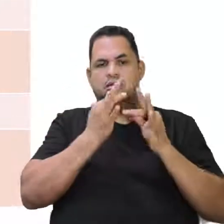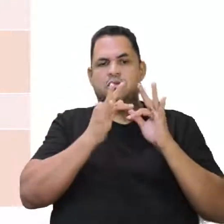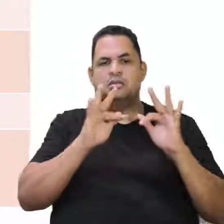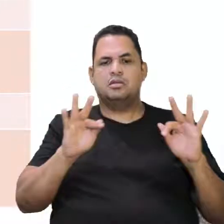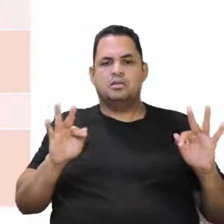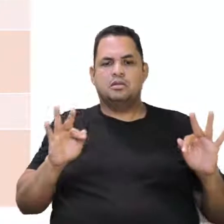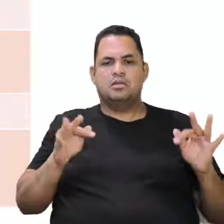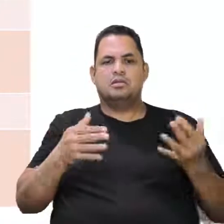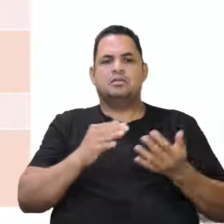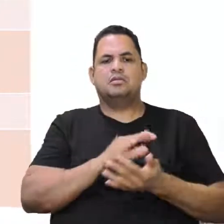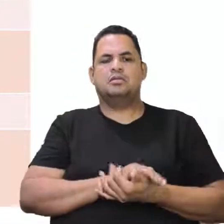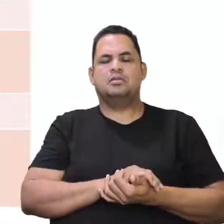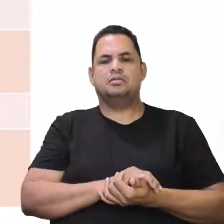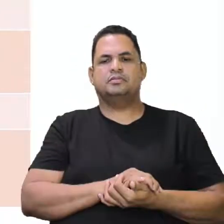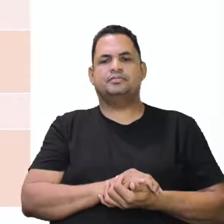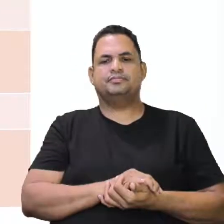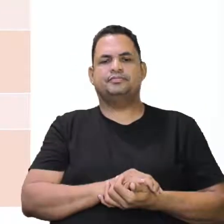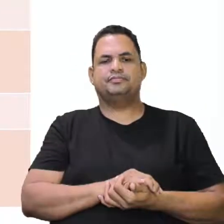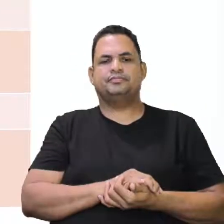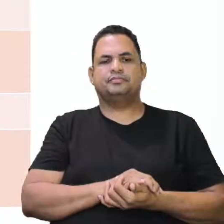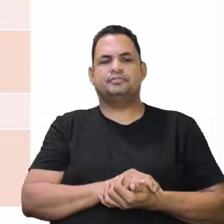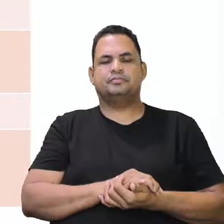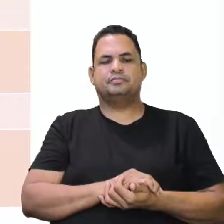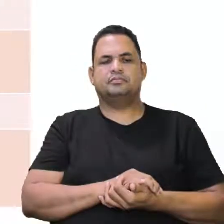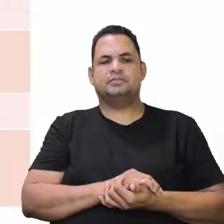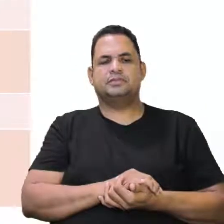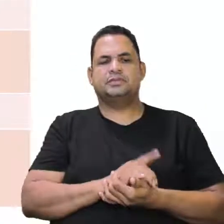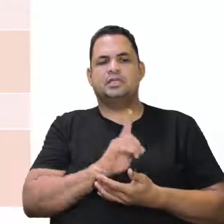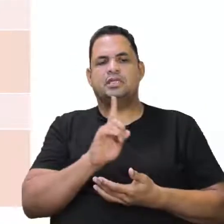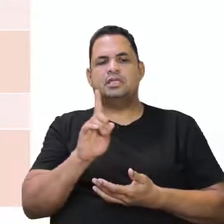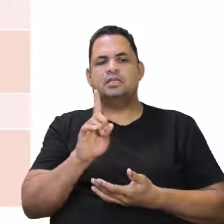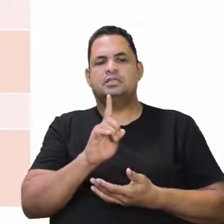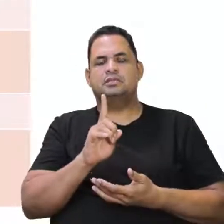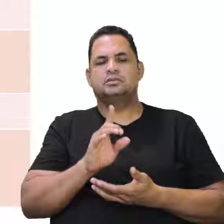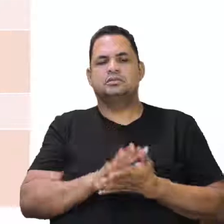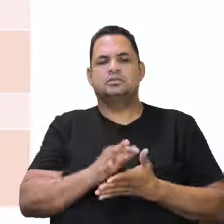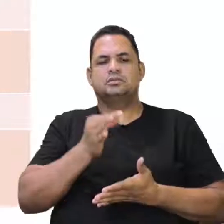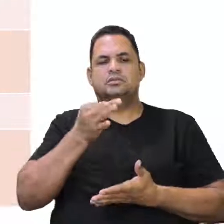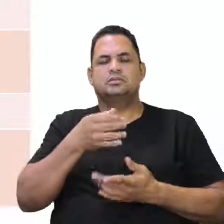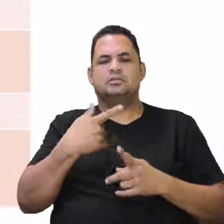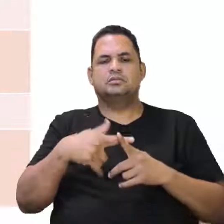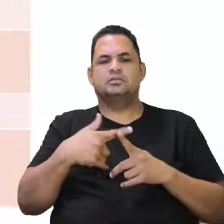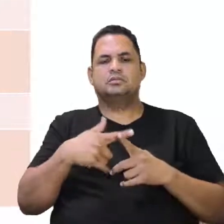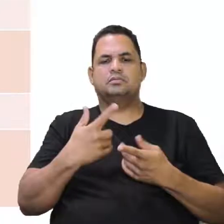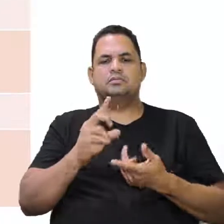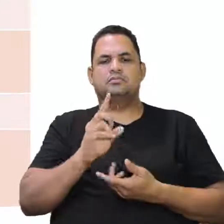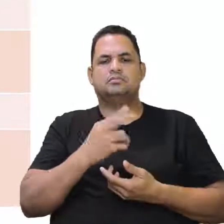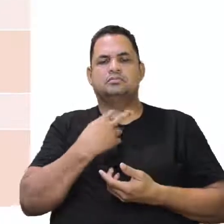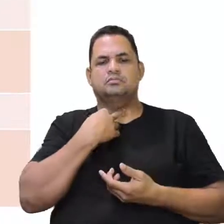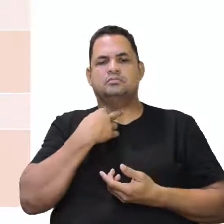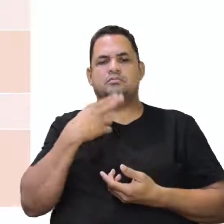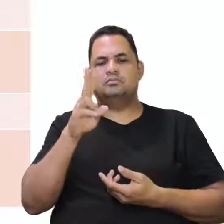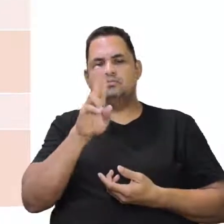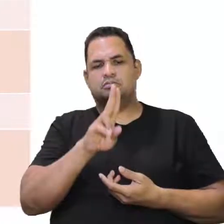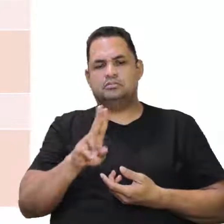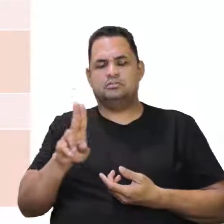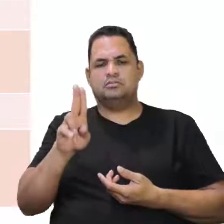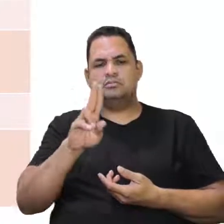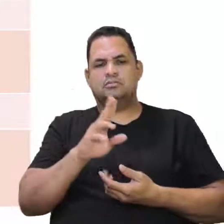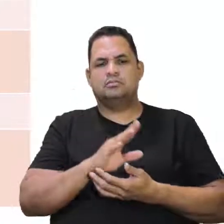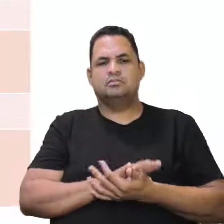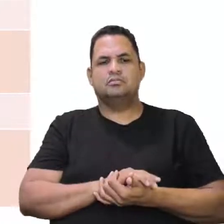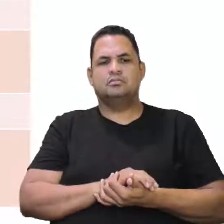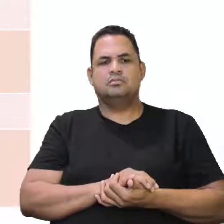frases, anyone, anybody, em frases negativas, certo? Porque você não pode usar o nothing, no